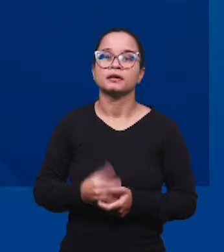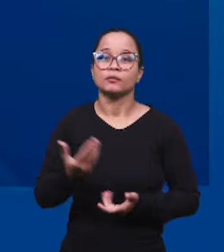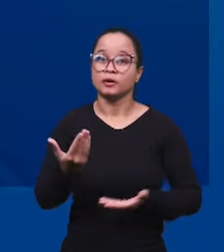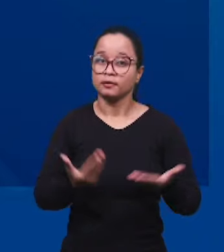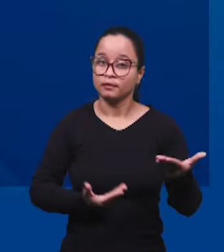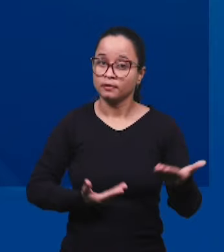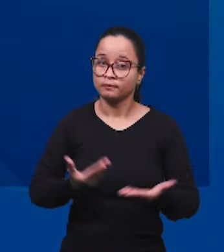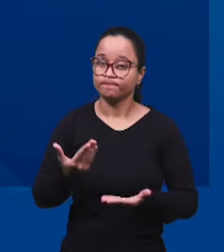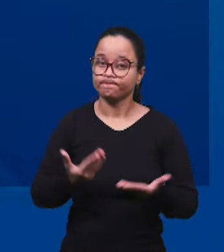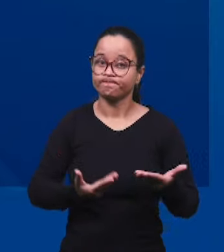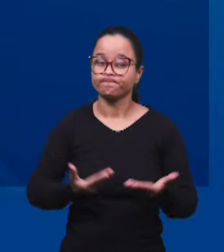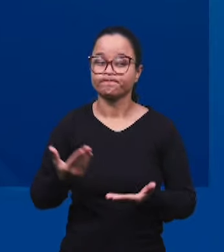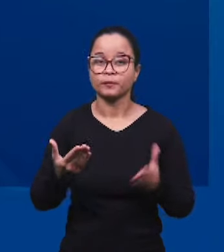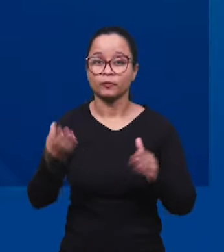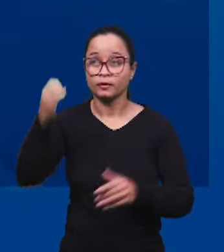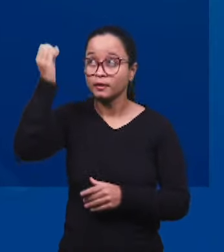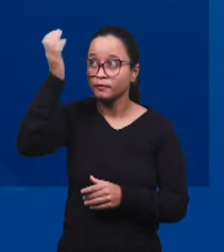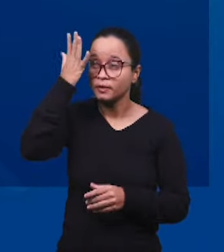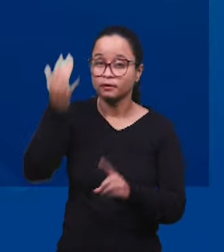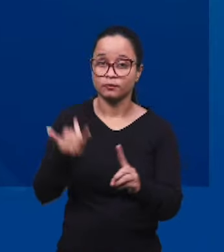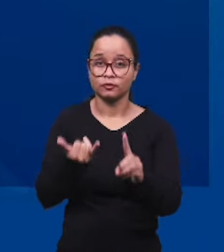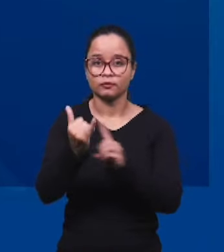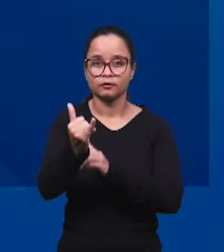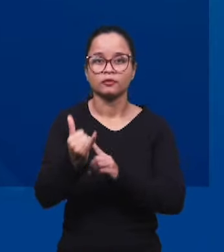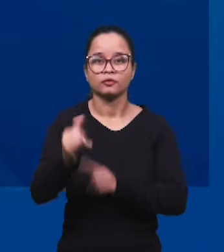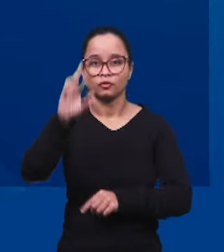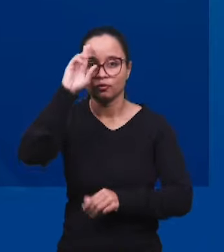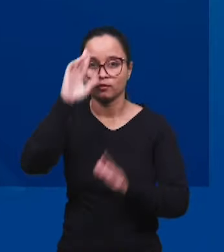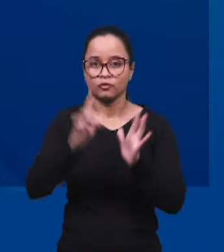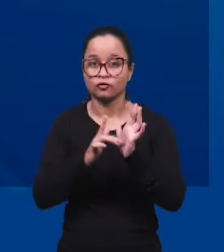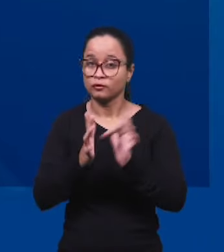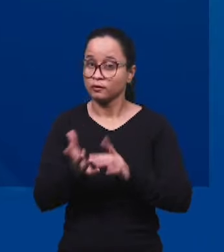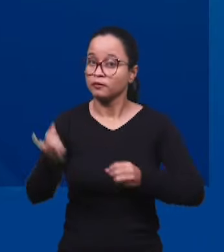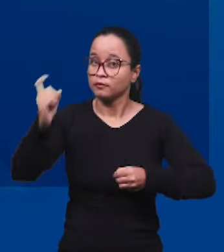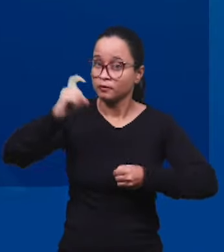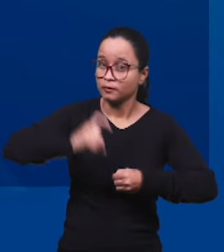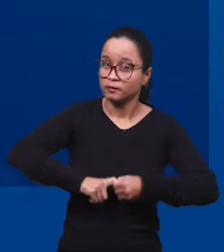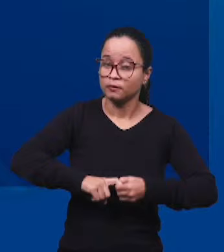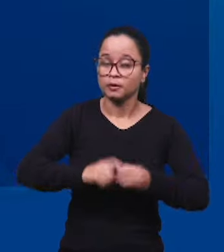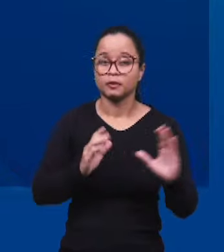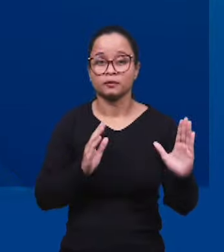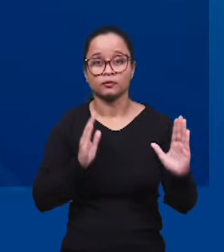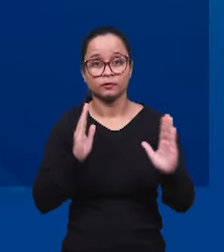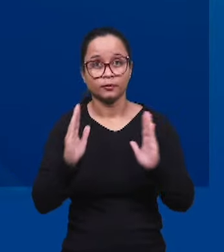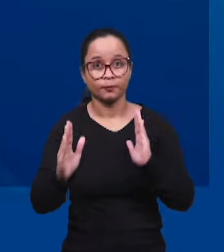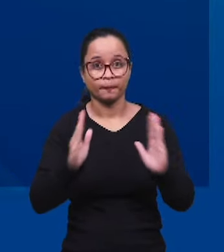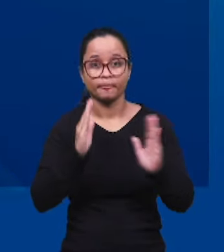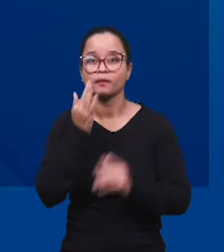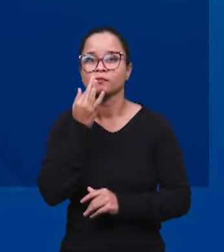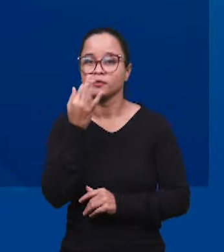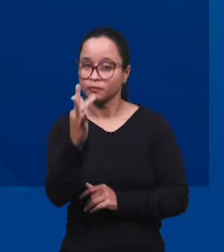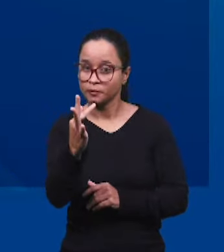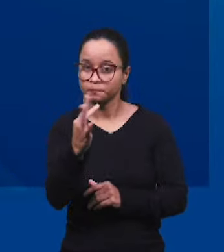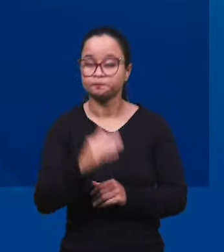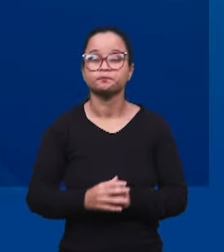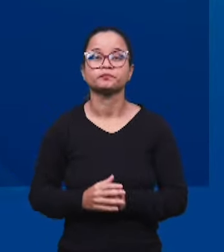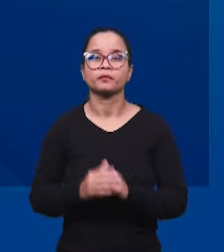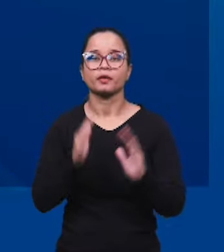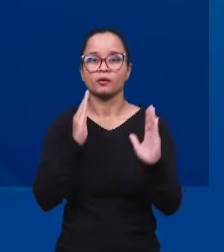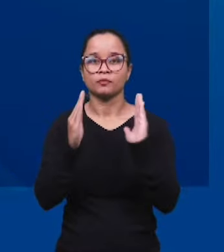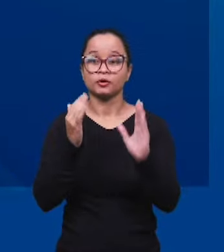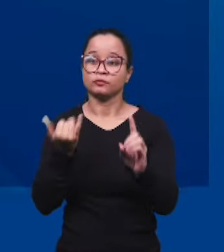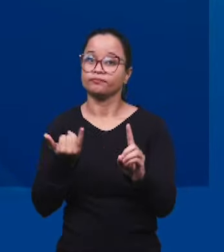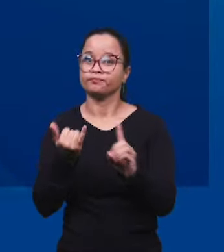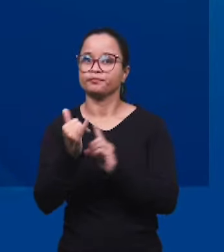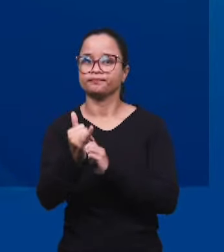igreja as profecias a respeito da volta do Senhor Jesus, a respeito do tempo do breve. É o tempo